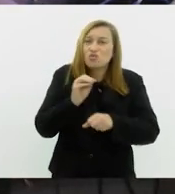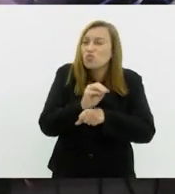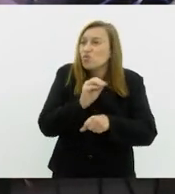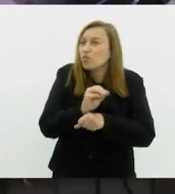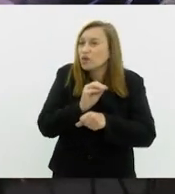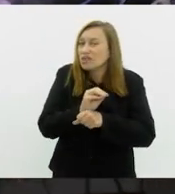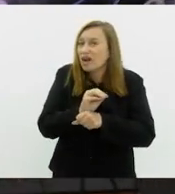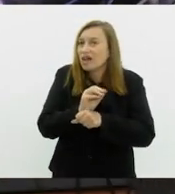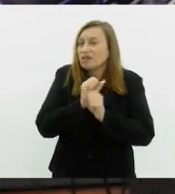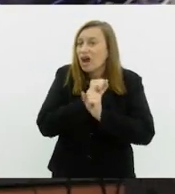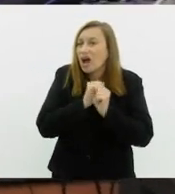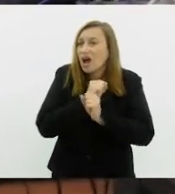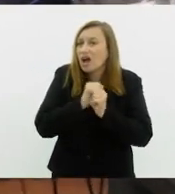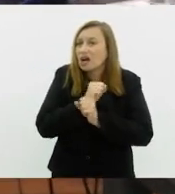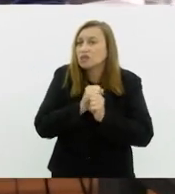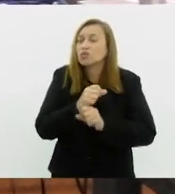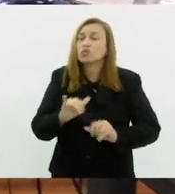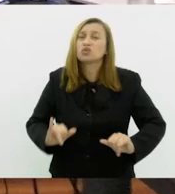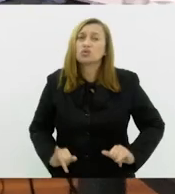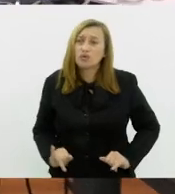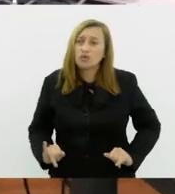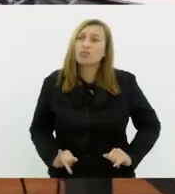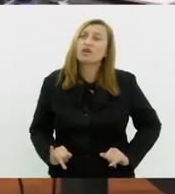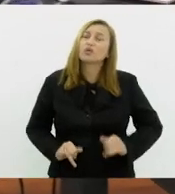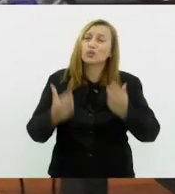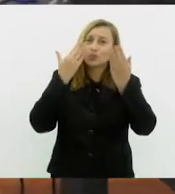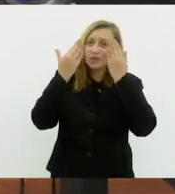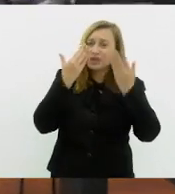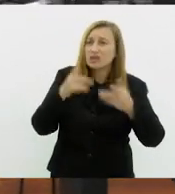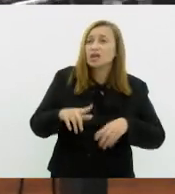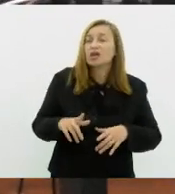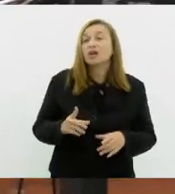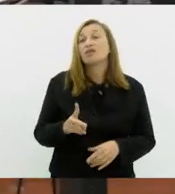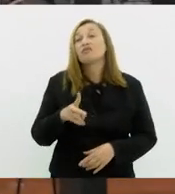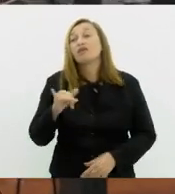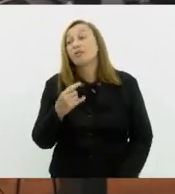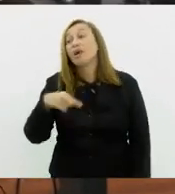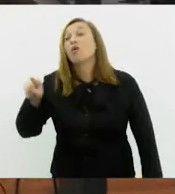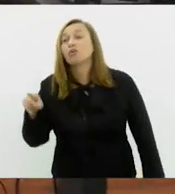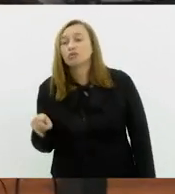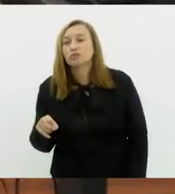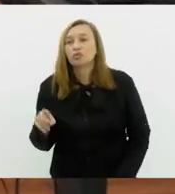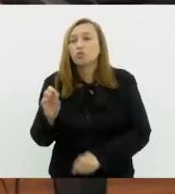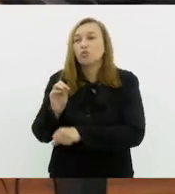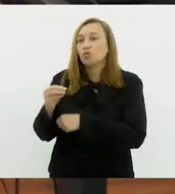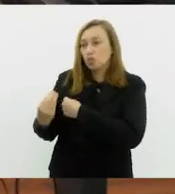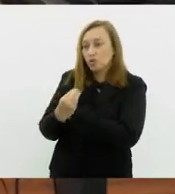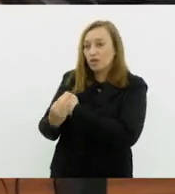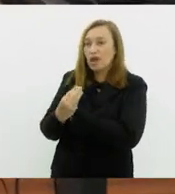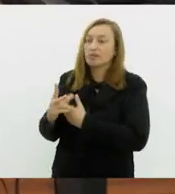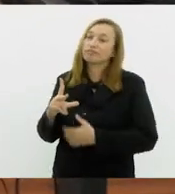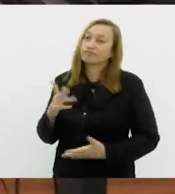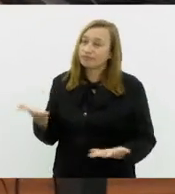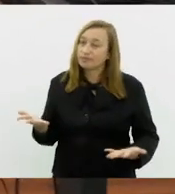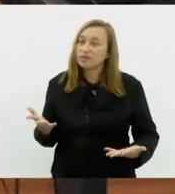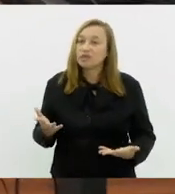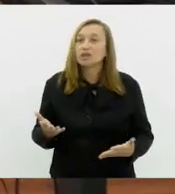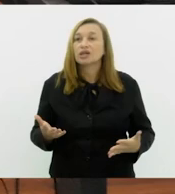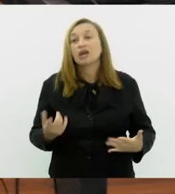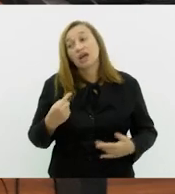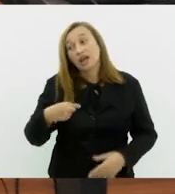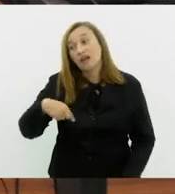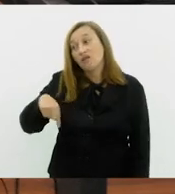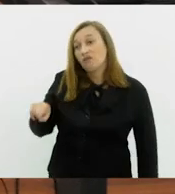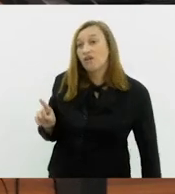dela de alguma forma, e muitas vezes um sofrimento psíquico. E para onde que ela vai cuidar de si diante disso, né? E acaba que ela vai